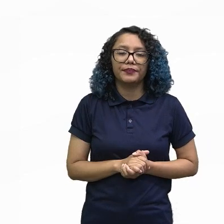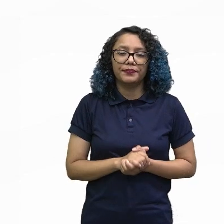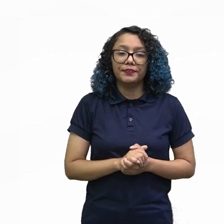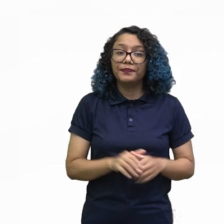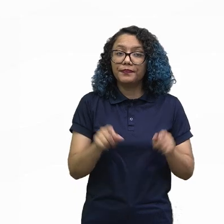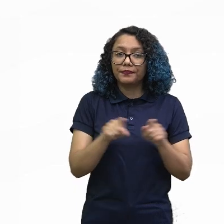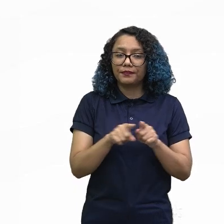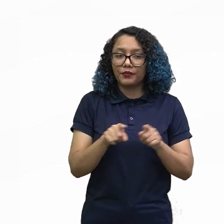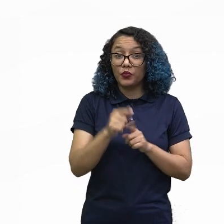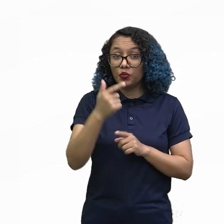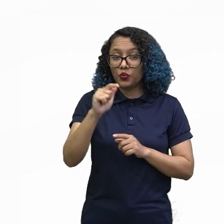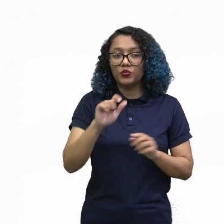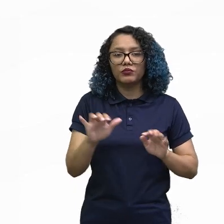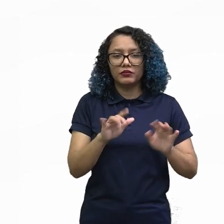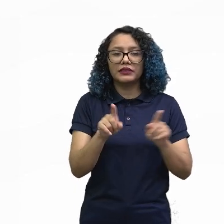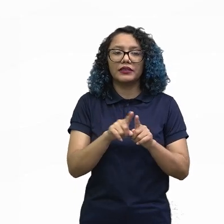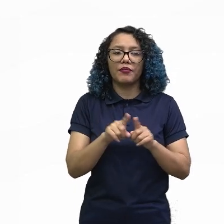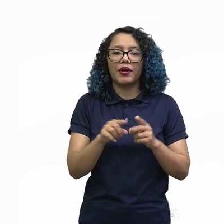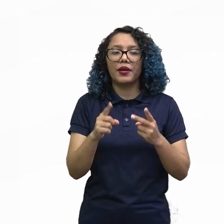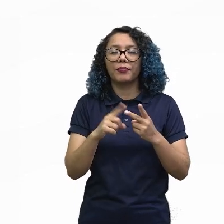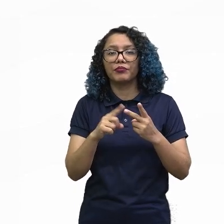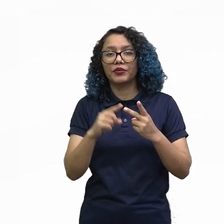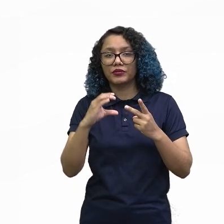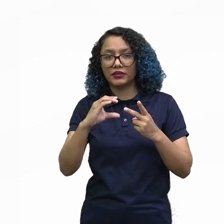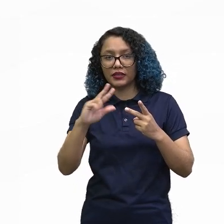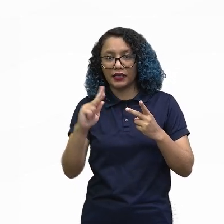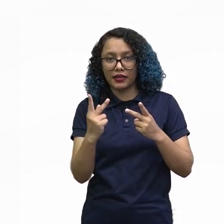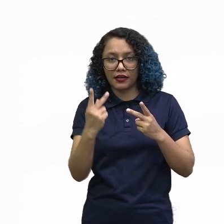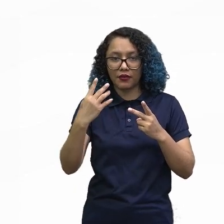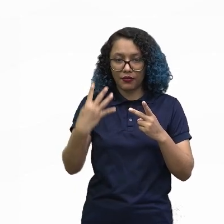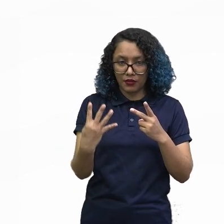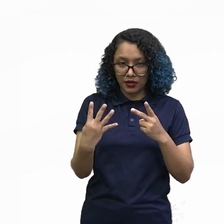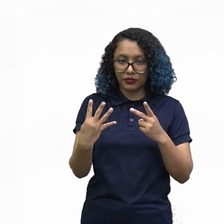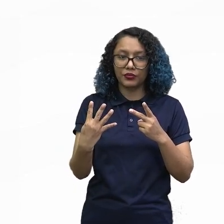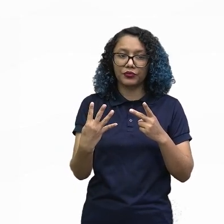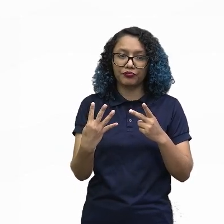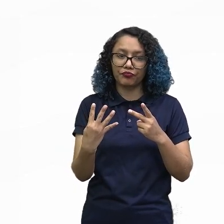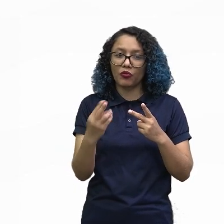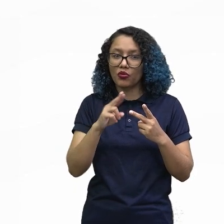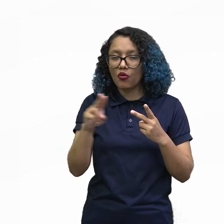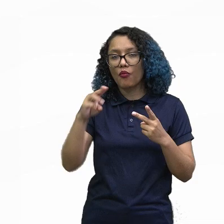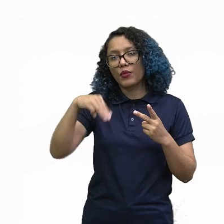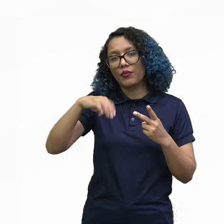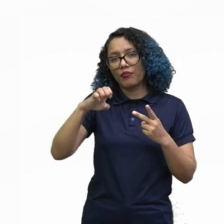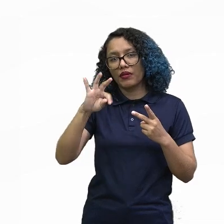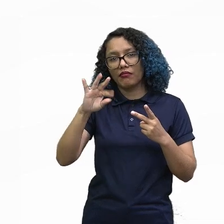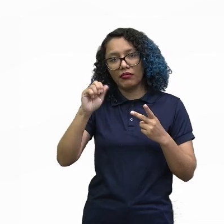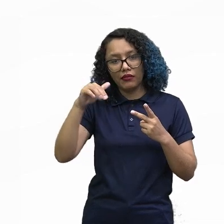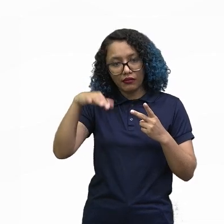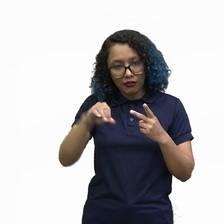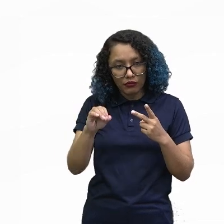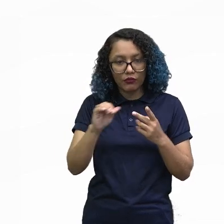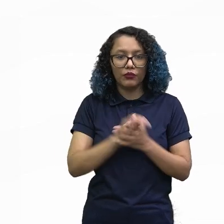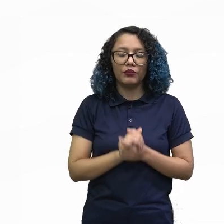fósseis. Também existem outros gases, como o metano, o símbolo químico